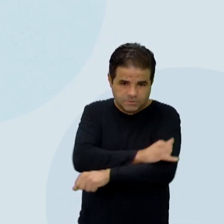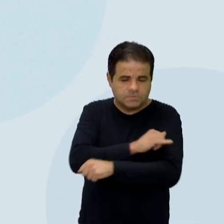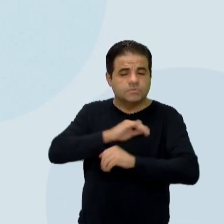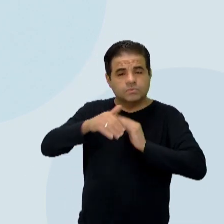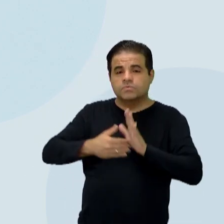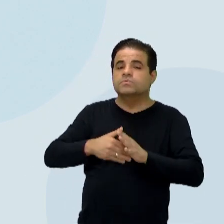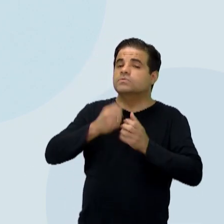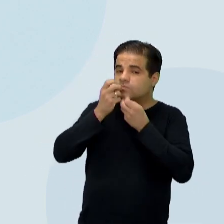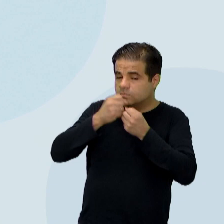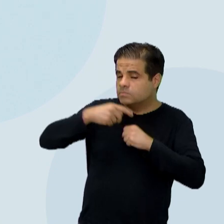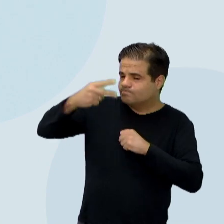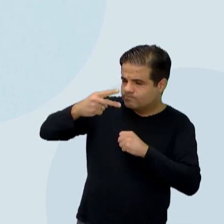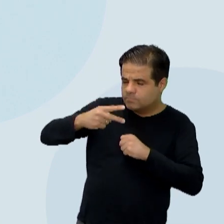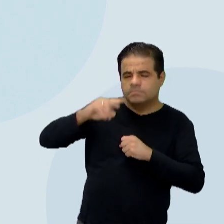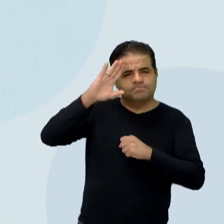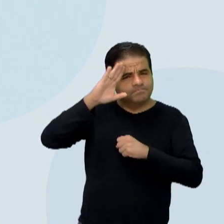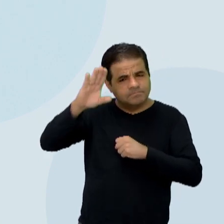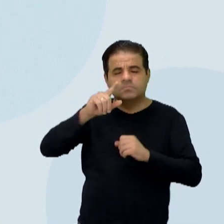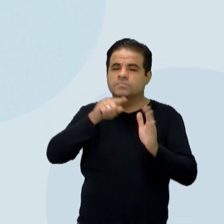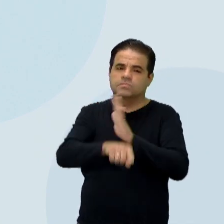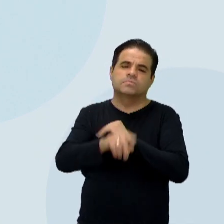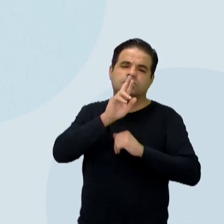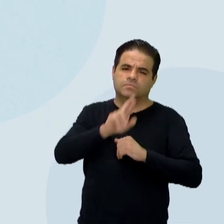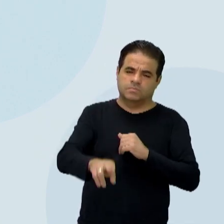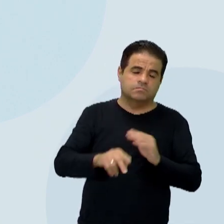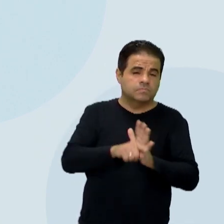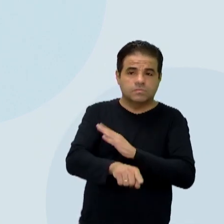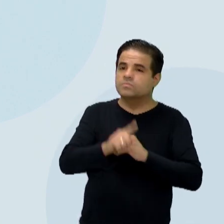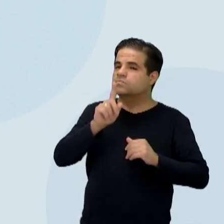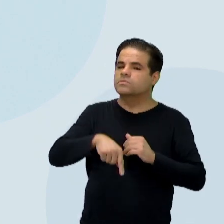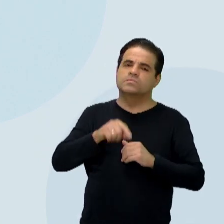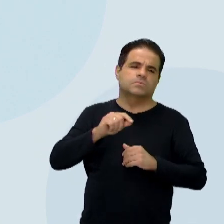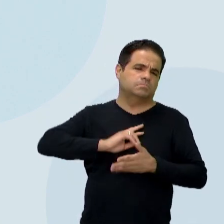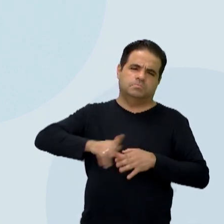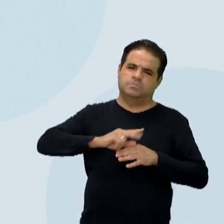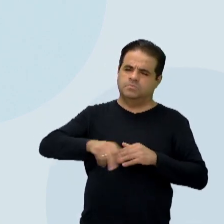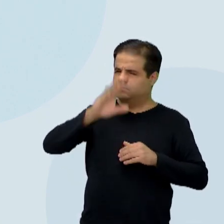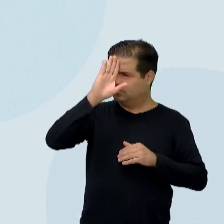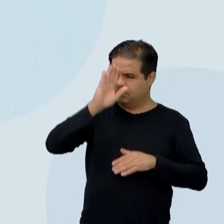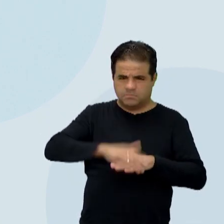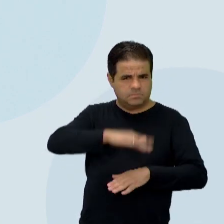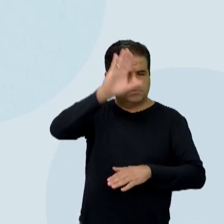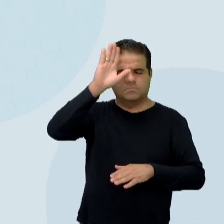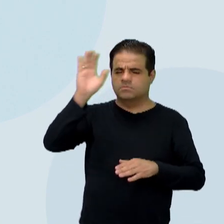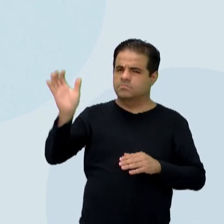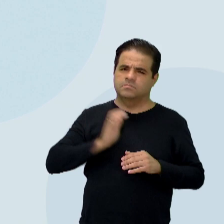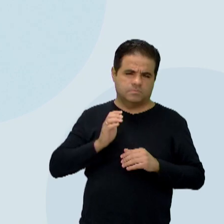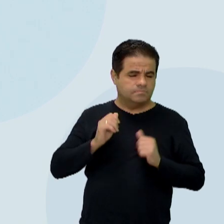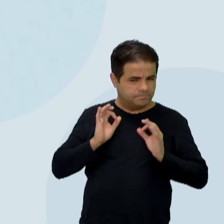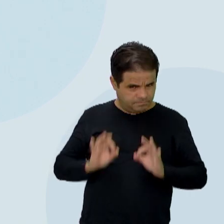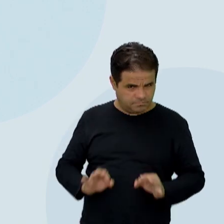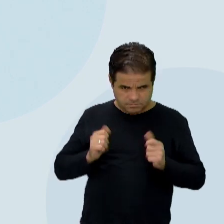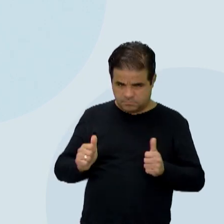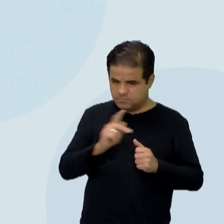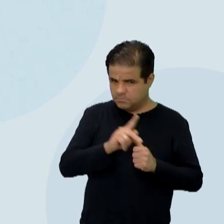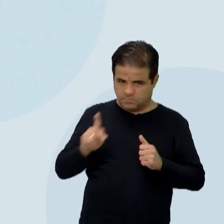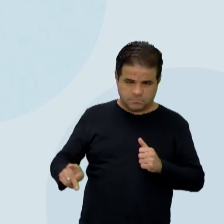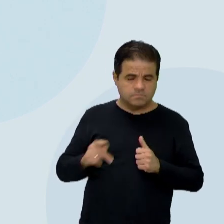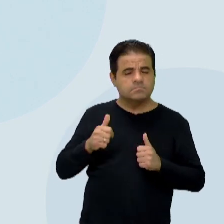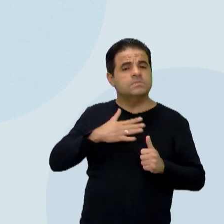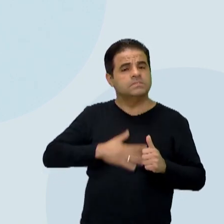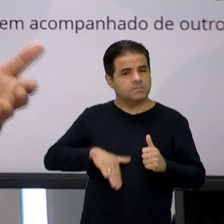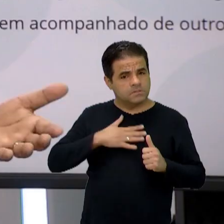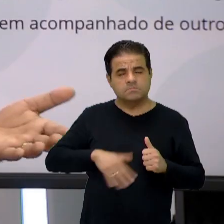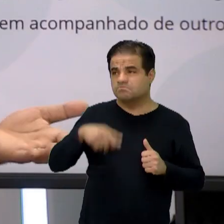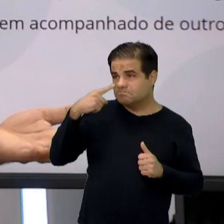são secundárias, a principal é responder a pergunta de que o açaí não é uma das frutas mais calóricas que existe. Ok, Pro? Beleza. Bem tranquilo.